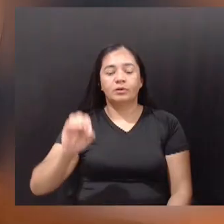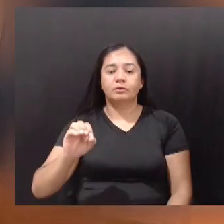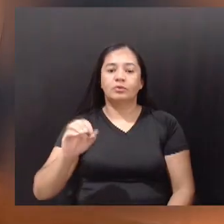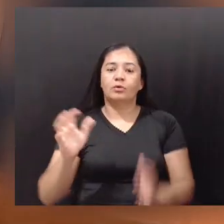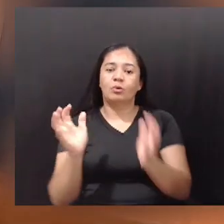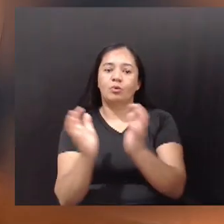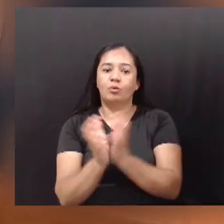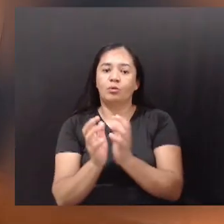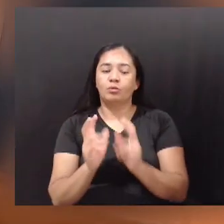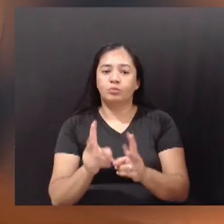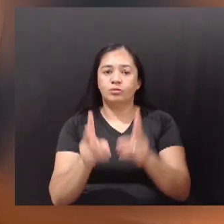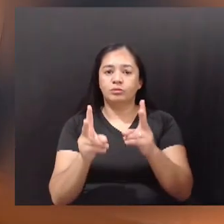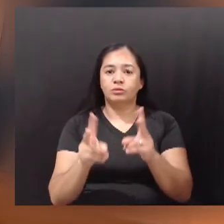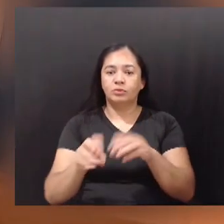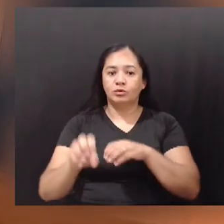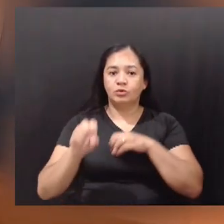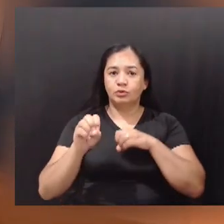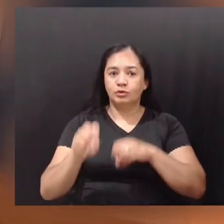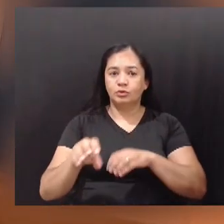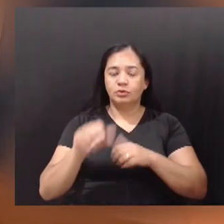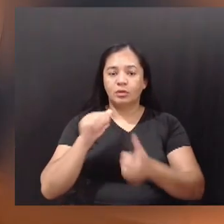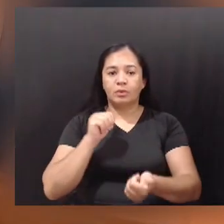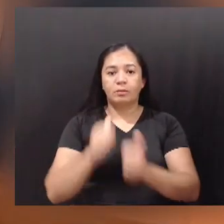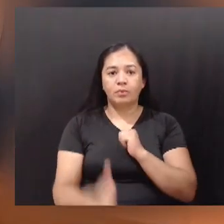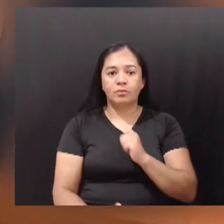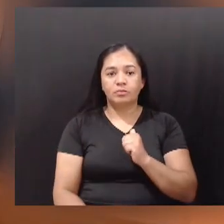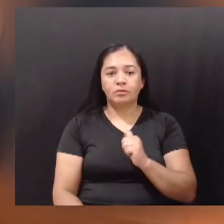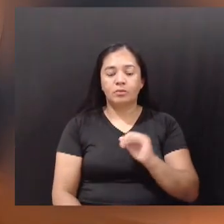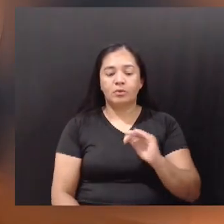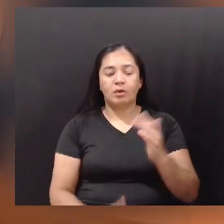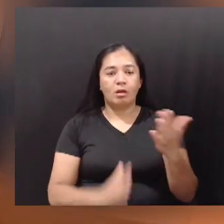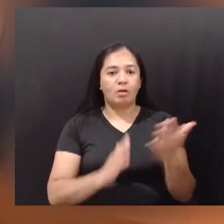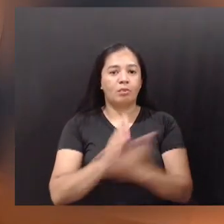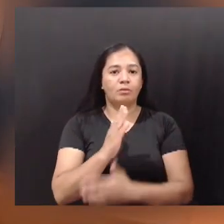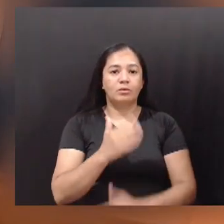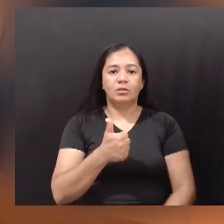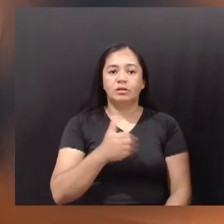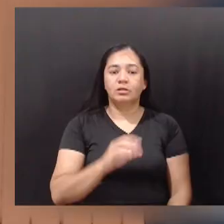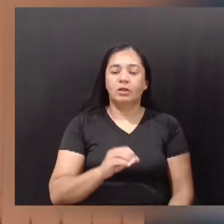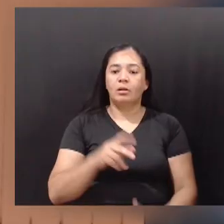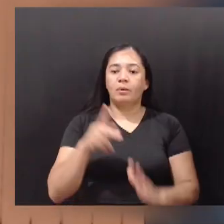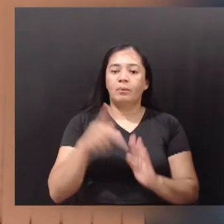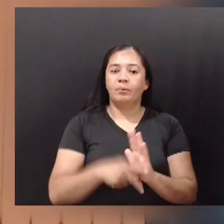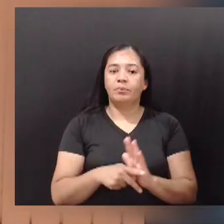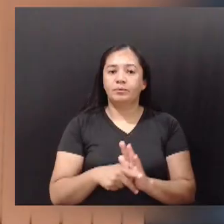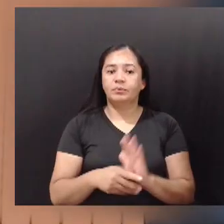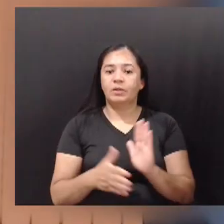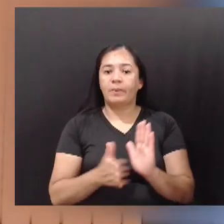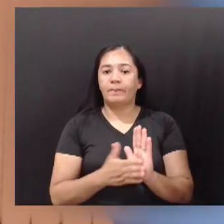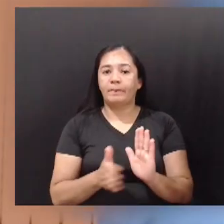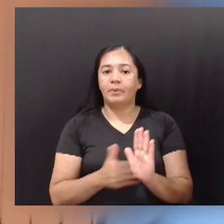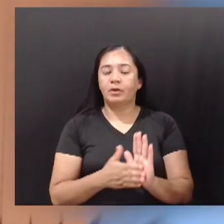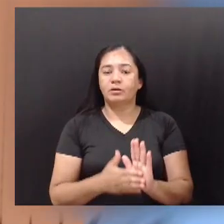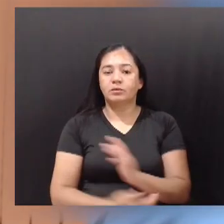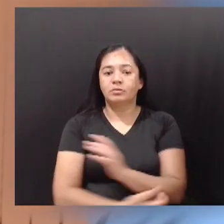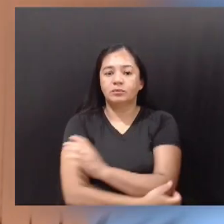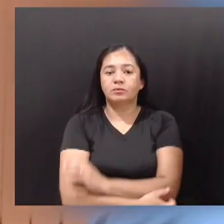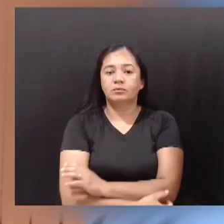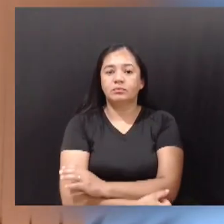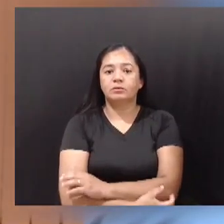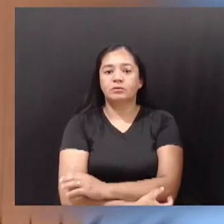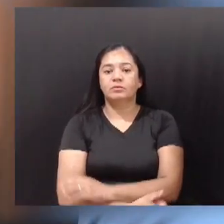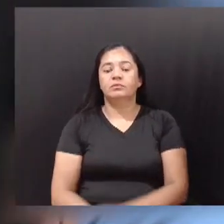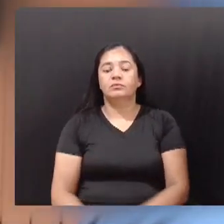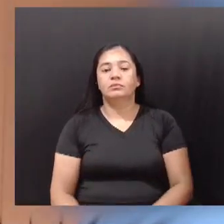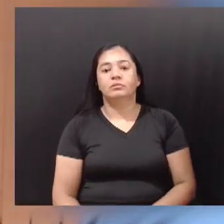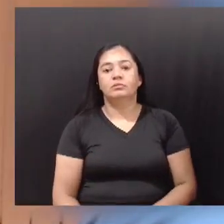Permanente de Educação e Esporte aprovou os 10 projetos que estavam na pauta. Tem 6. Discussão e votação do parecer